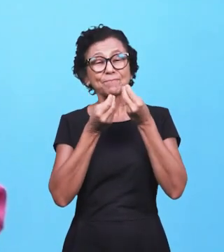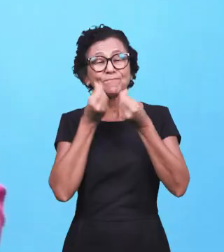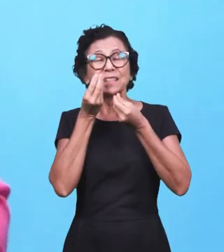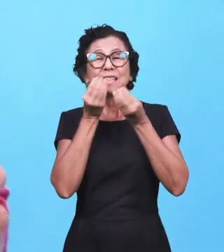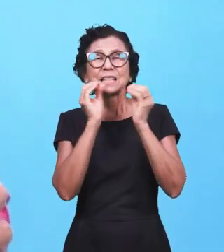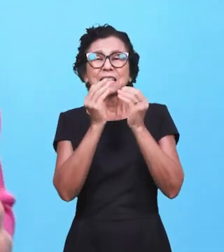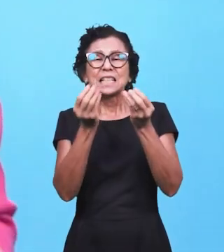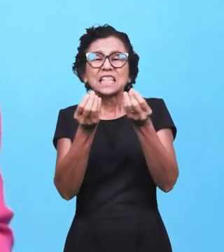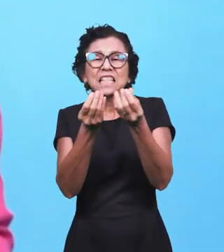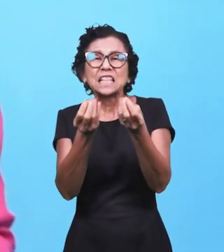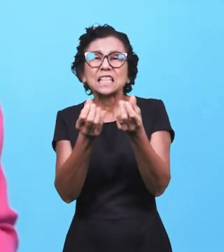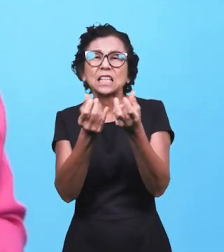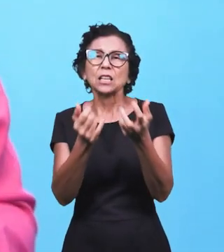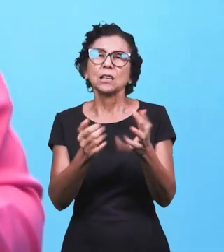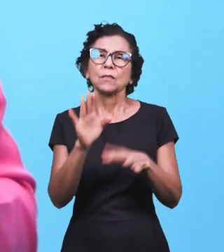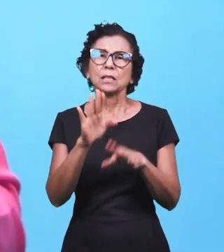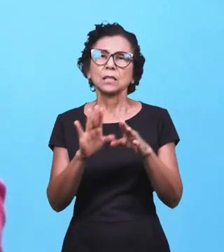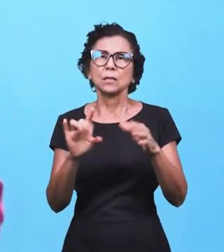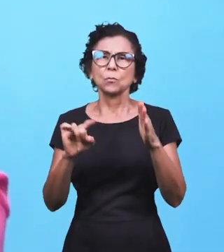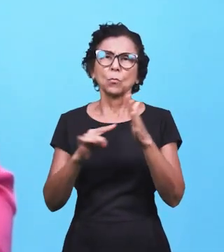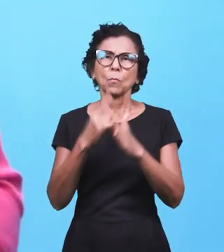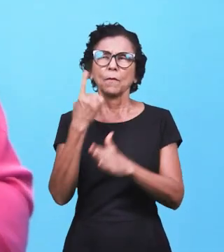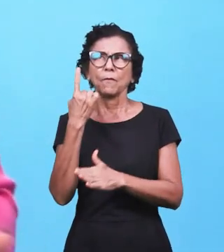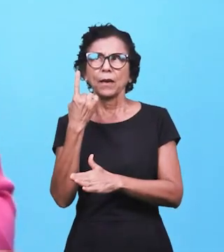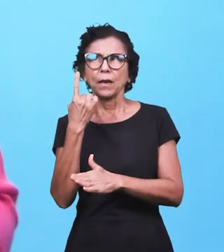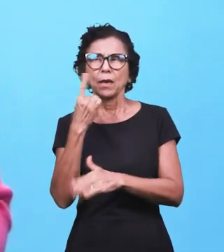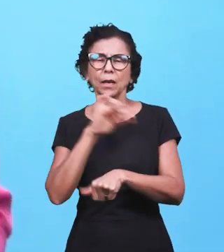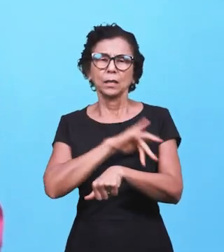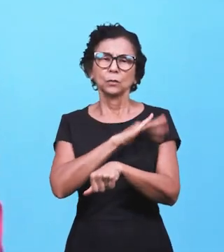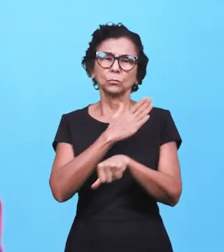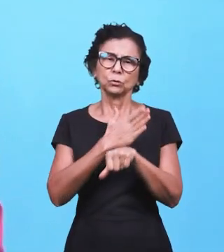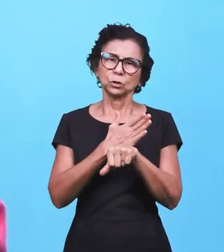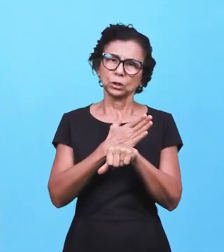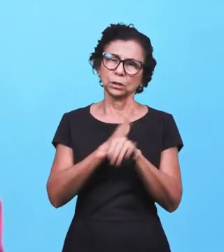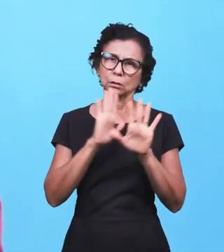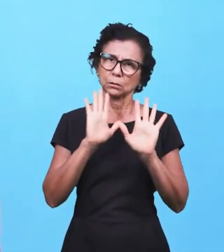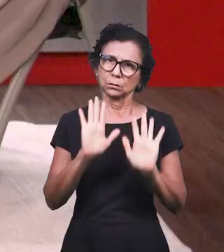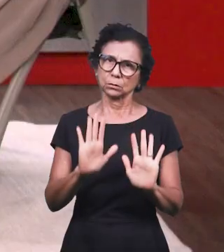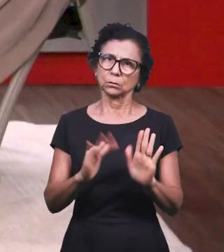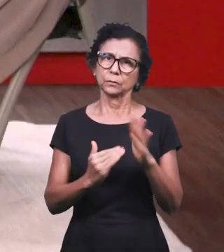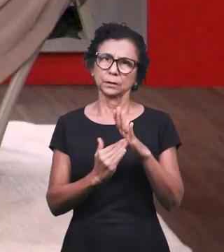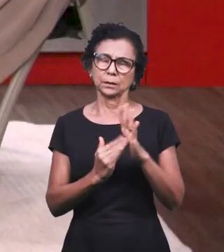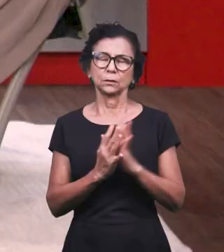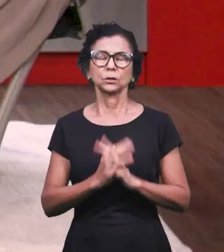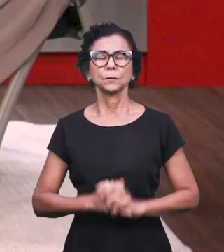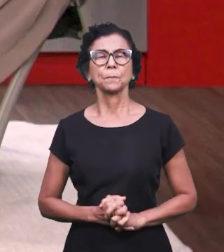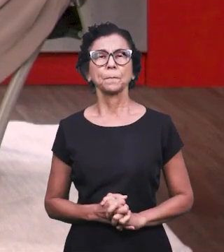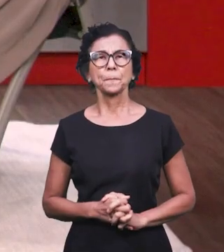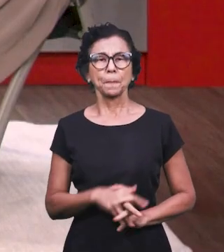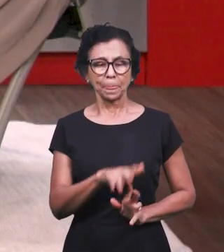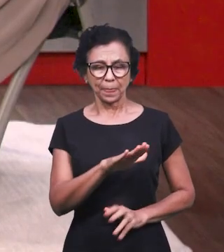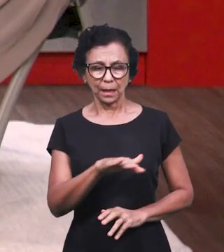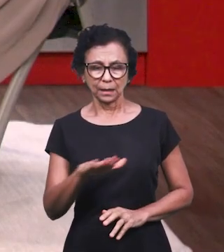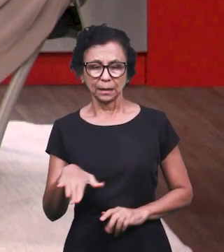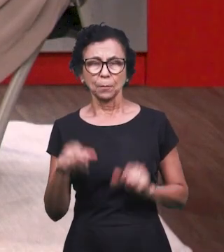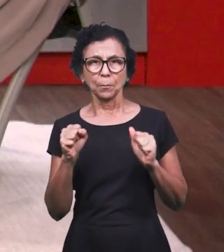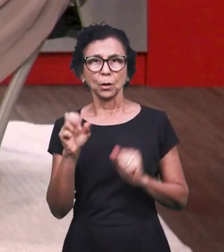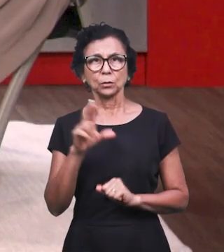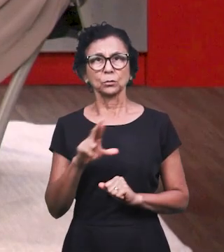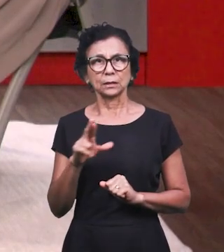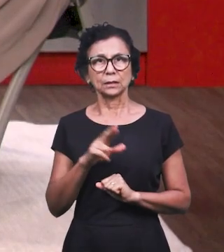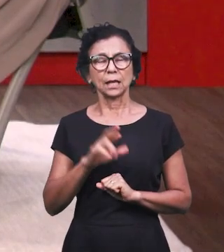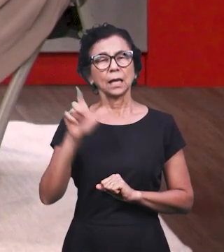do dentista, usar uma vez por dia, ou se ele recomendar 2 vezes por dia, mas não exceder a isso. E criança pode usar enxaguante